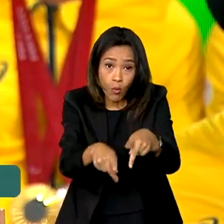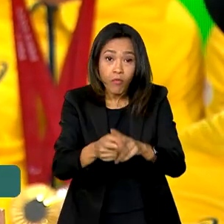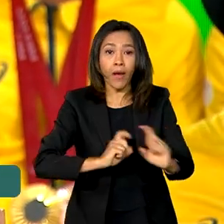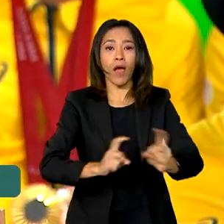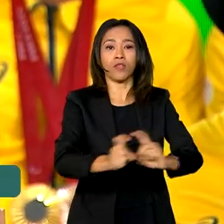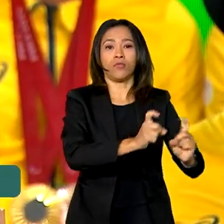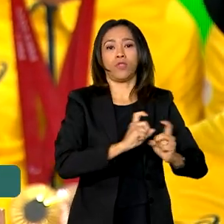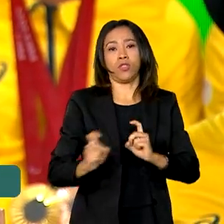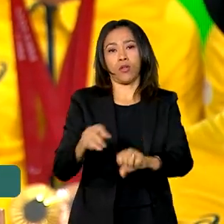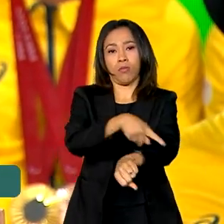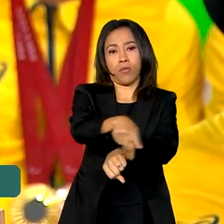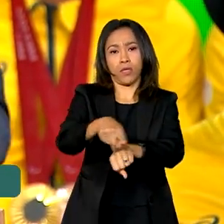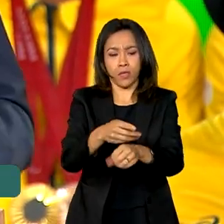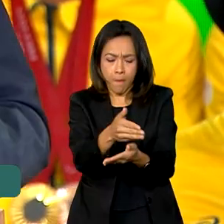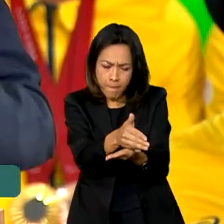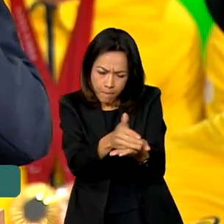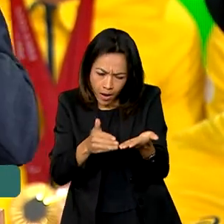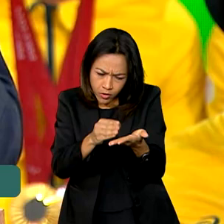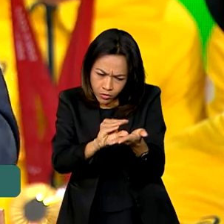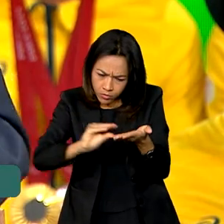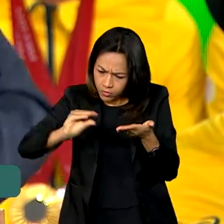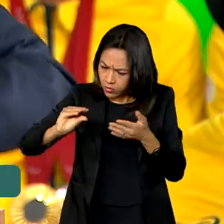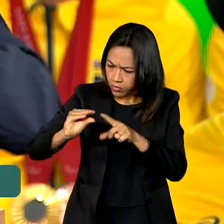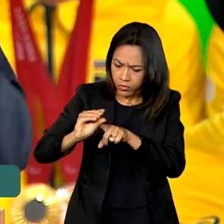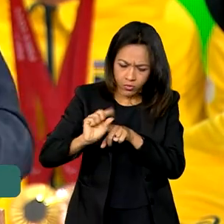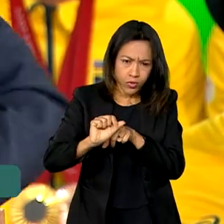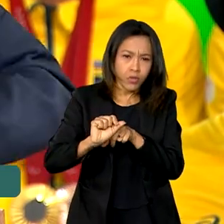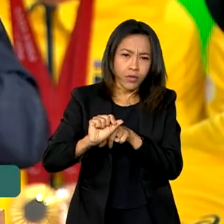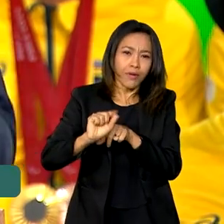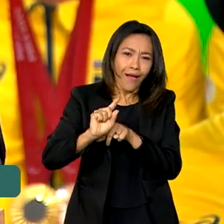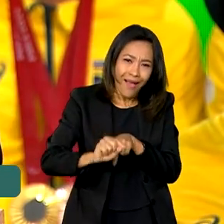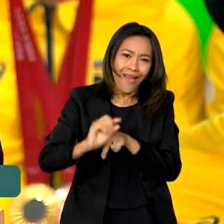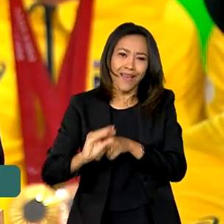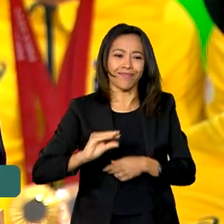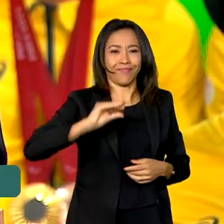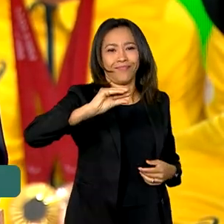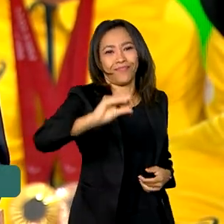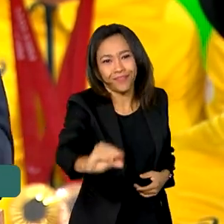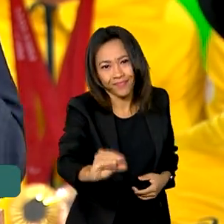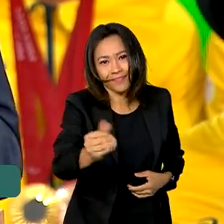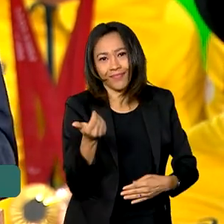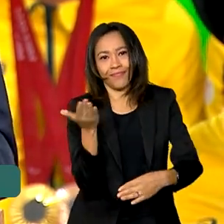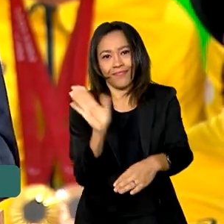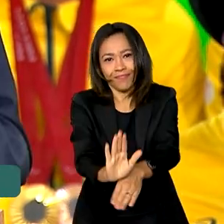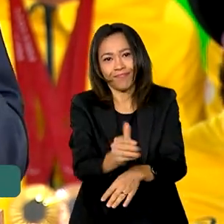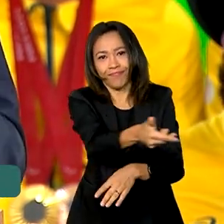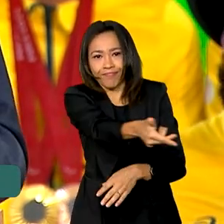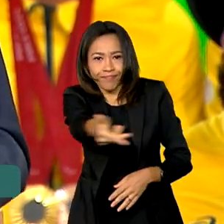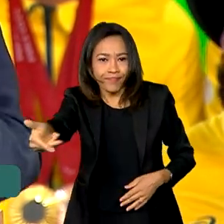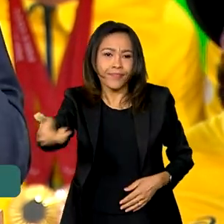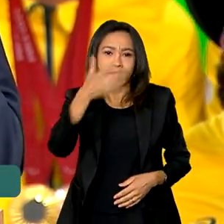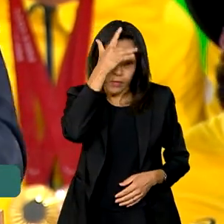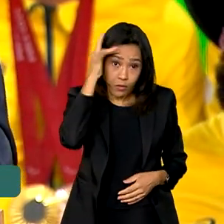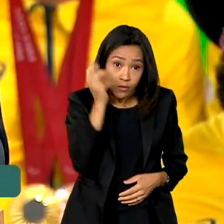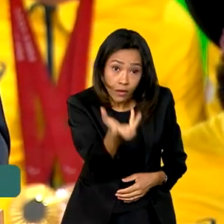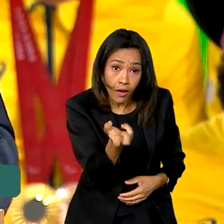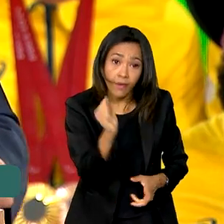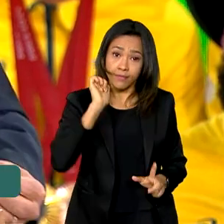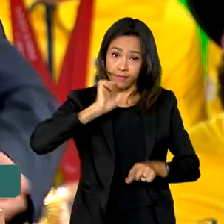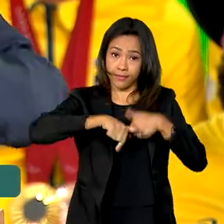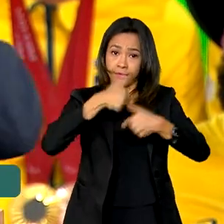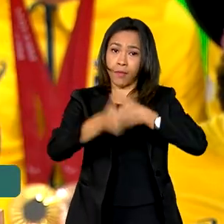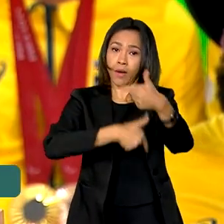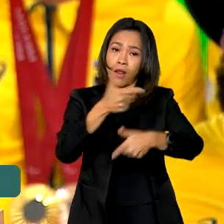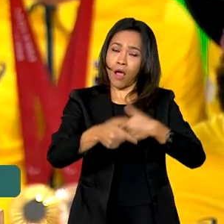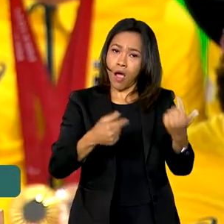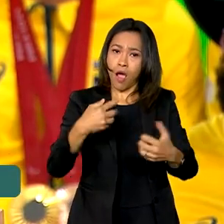país. Uma parte desse dinheiro pode ser revertida em forma de benefício para aquelas pessoas que querem trabalhar por esse